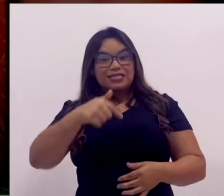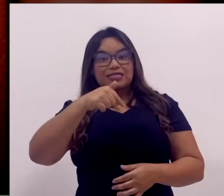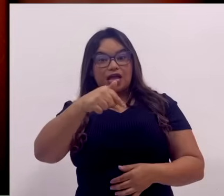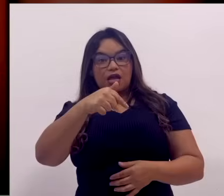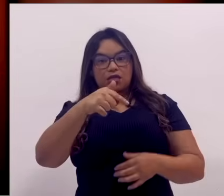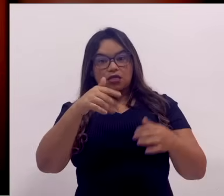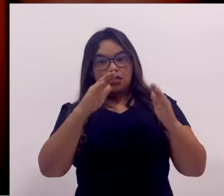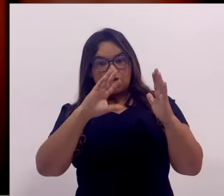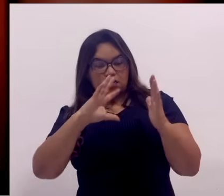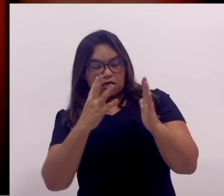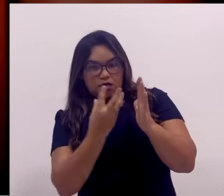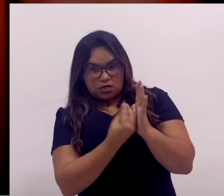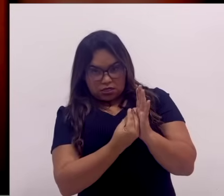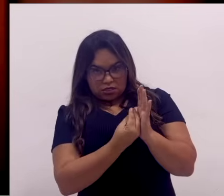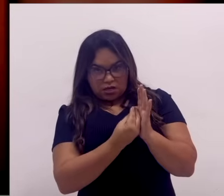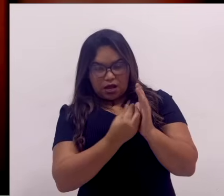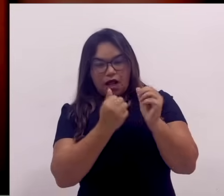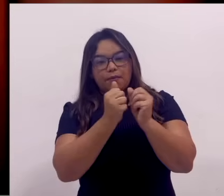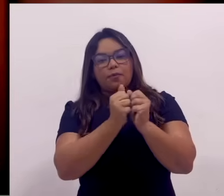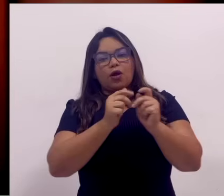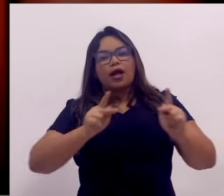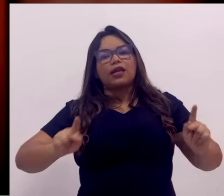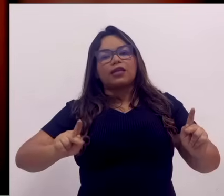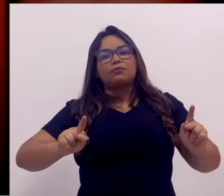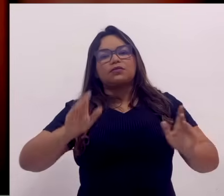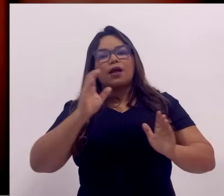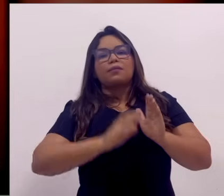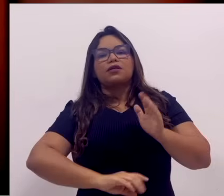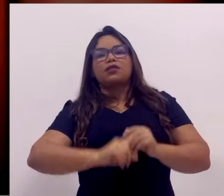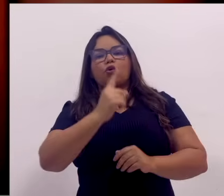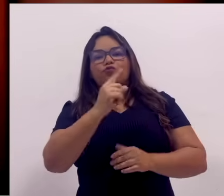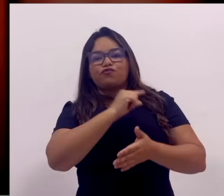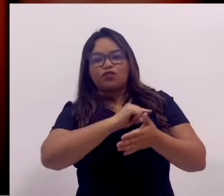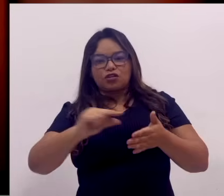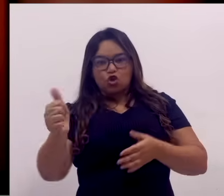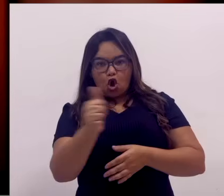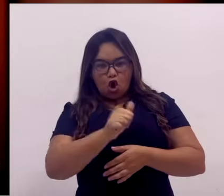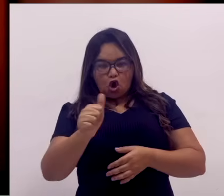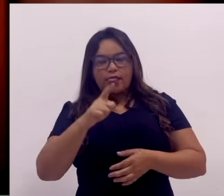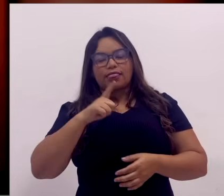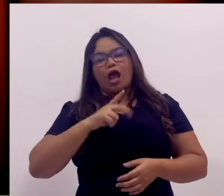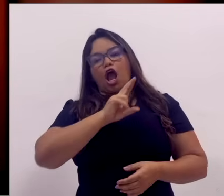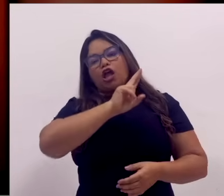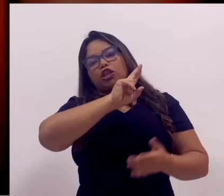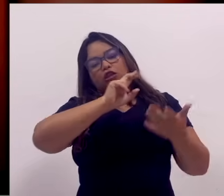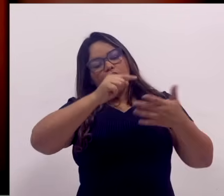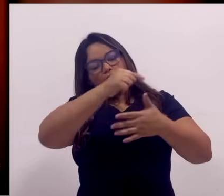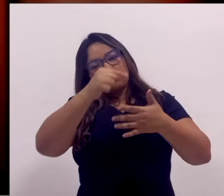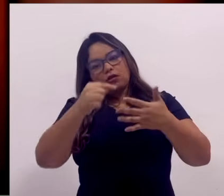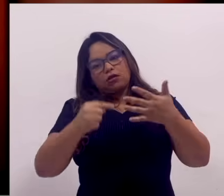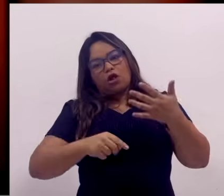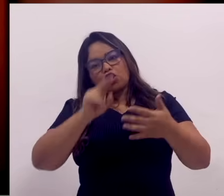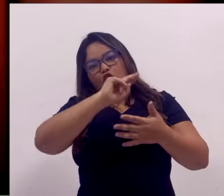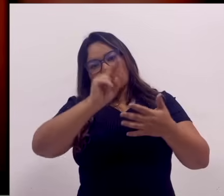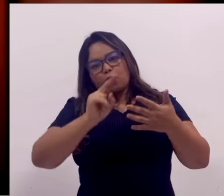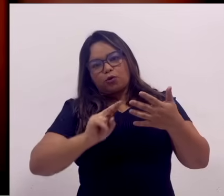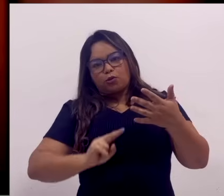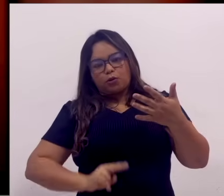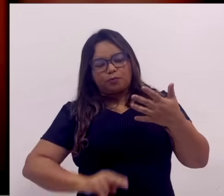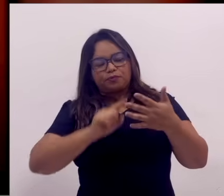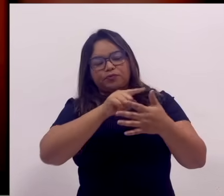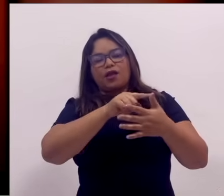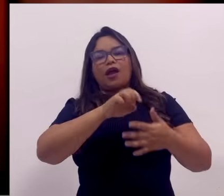igrejas. Em Apocalipse 1, verso 11, as 7 igrejas são nomeadas: